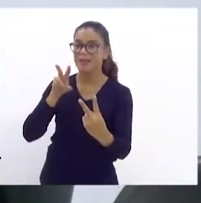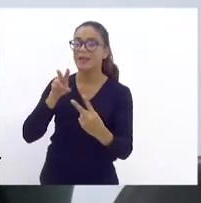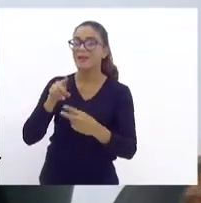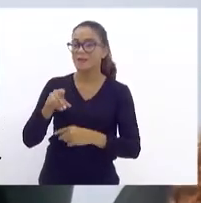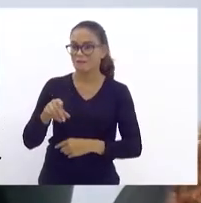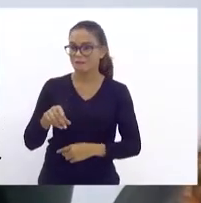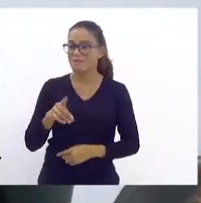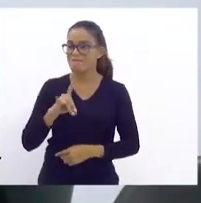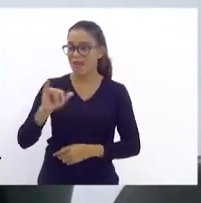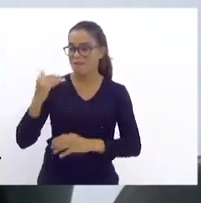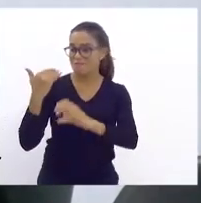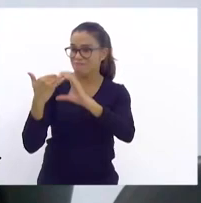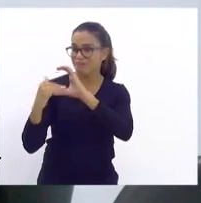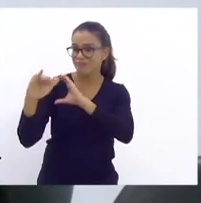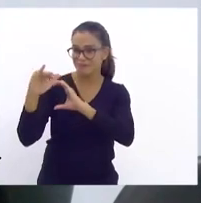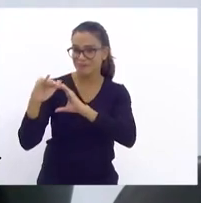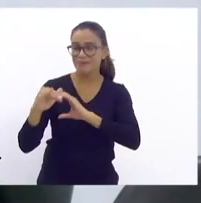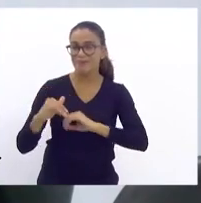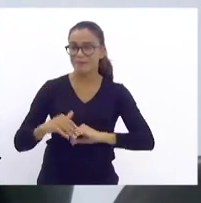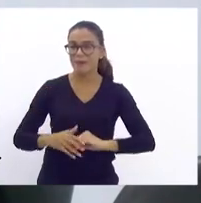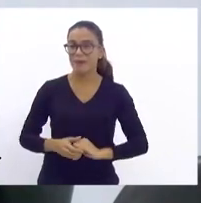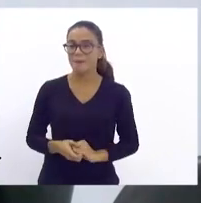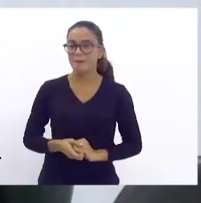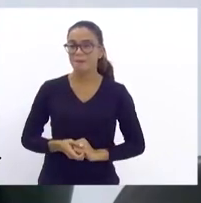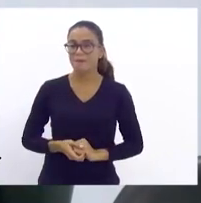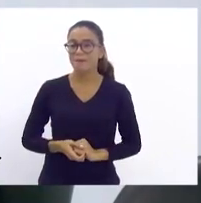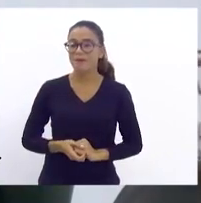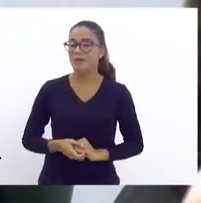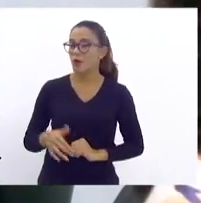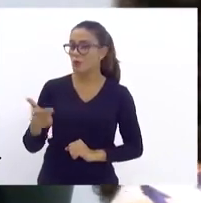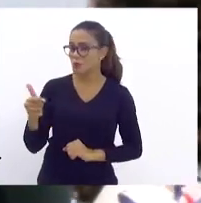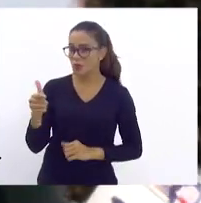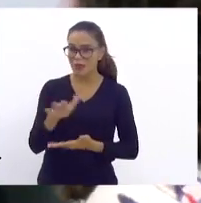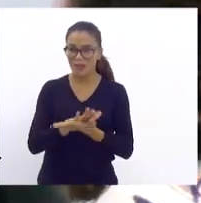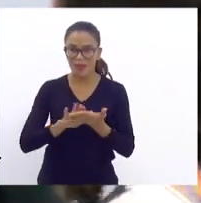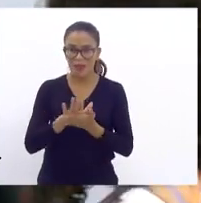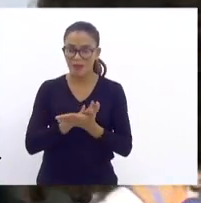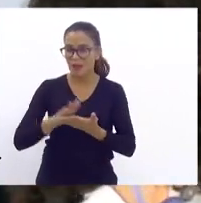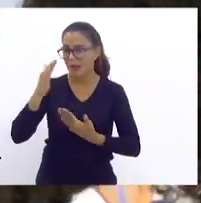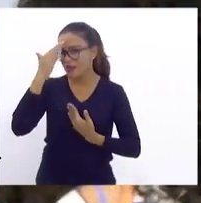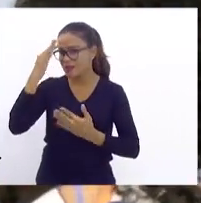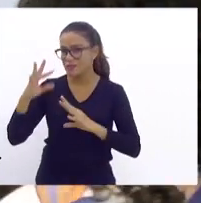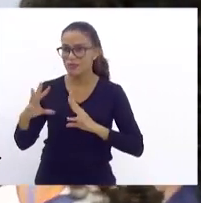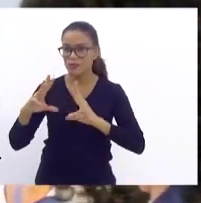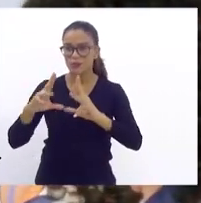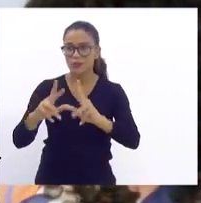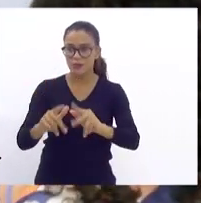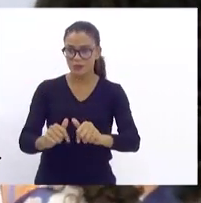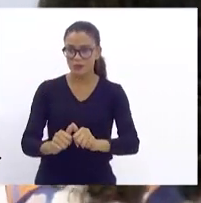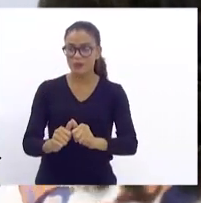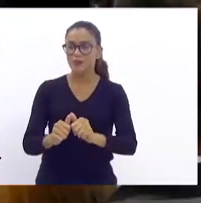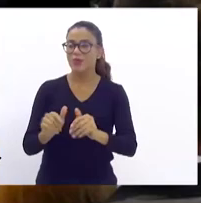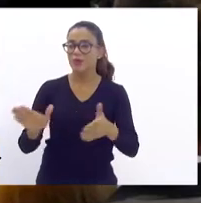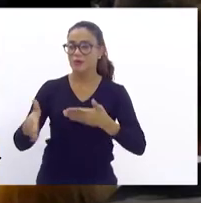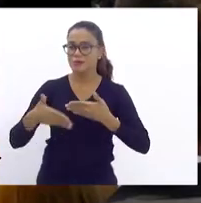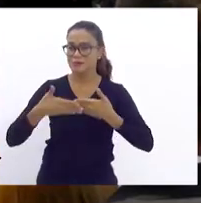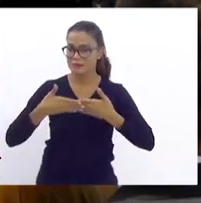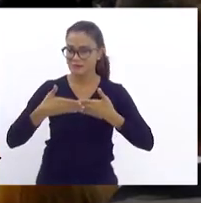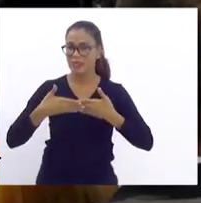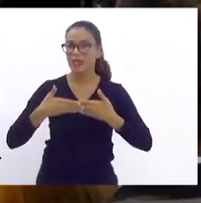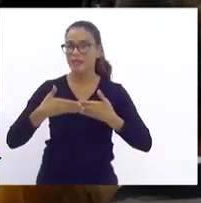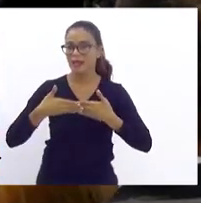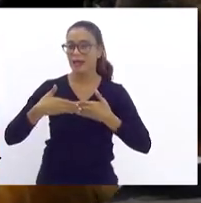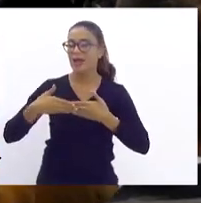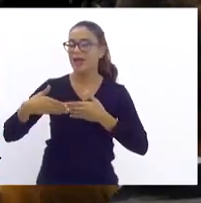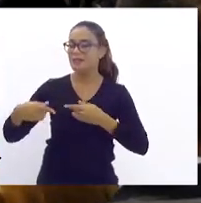receberam online o certificado mais uma vez Então não havendo mais nada a tratar eu agradeço a todos e dou por encerrada essa